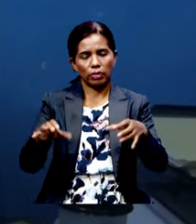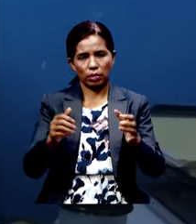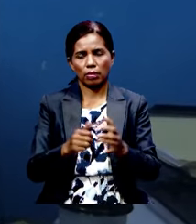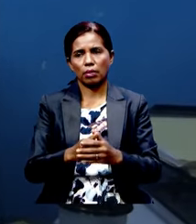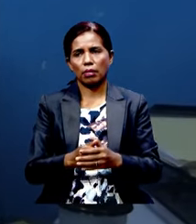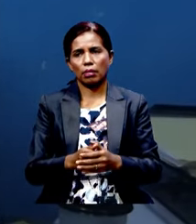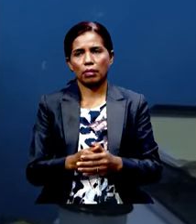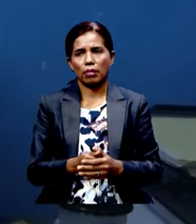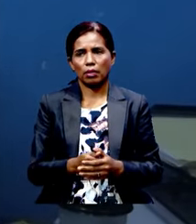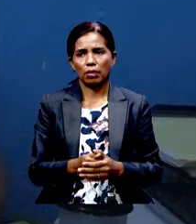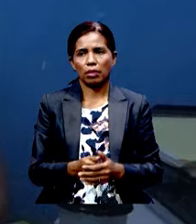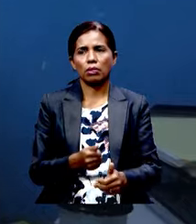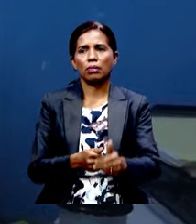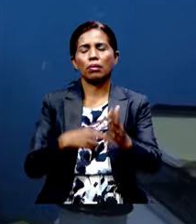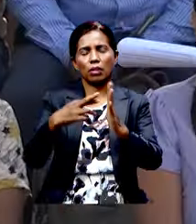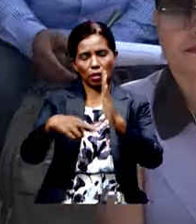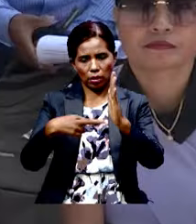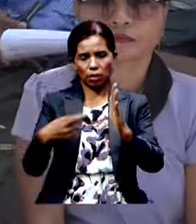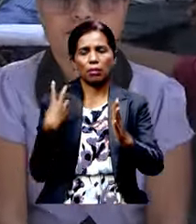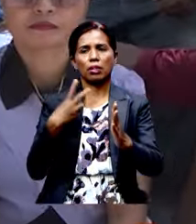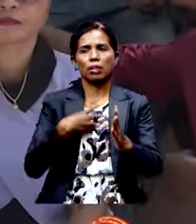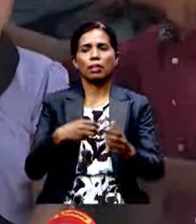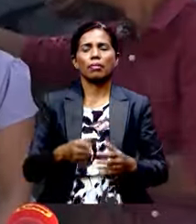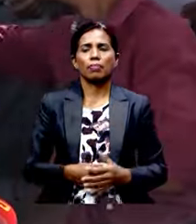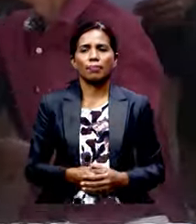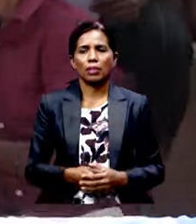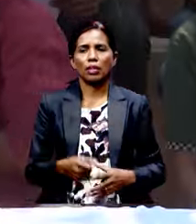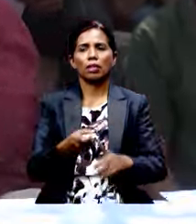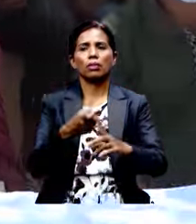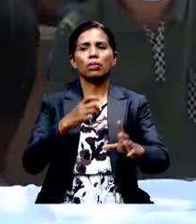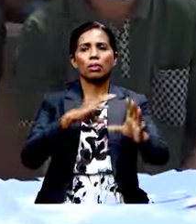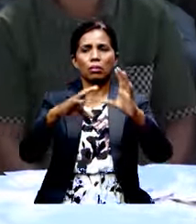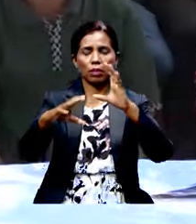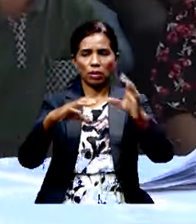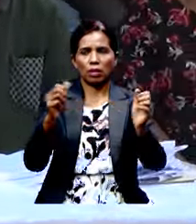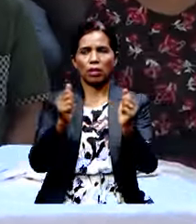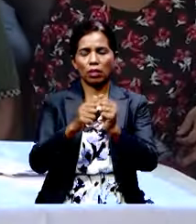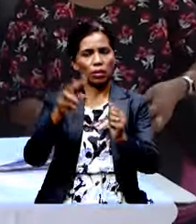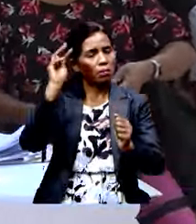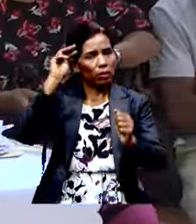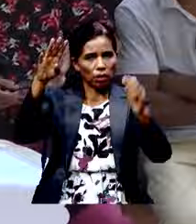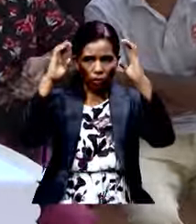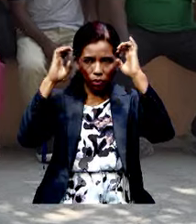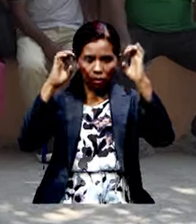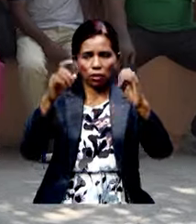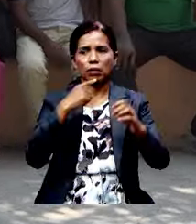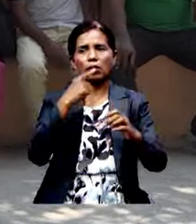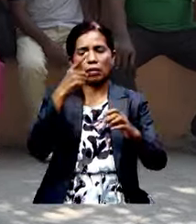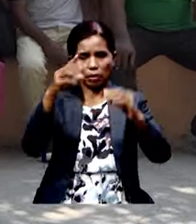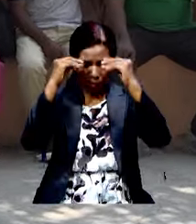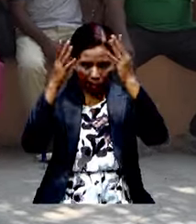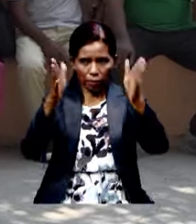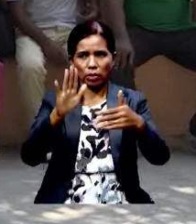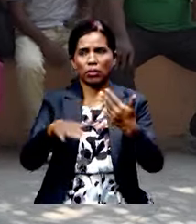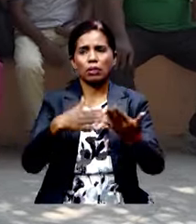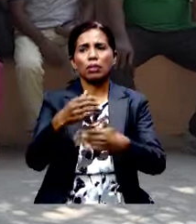Qualificar nome te contrato. Prensa critério nome te contrato. Li husi comunicado imprensa foi la lais ne Ministério da Educação encoraja professor